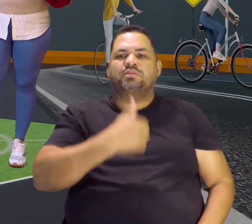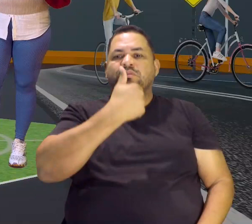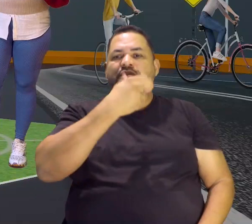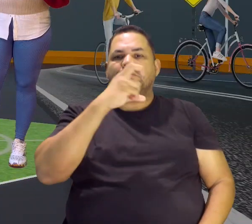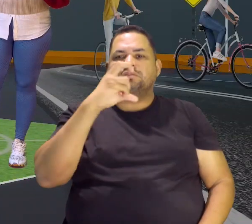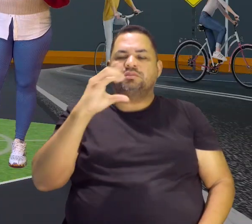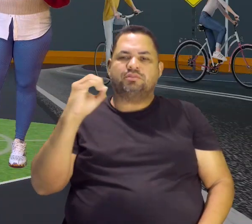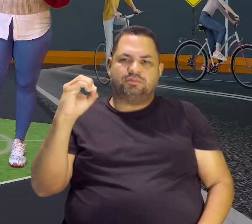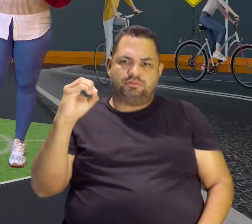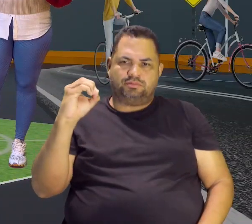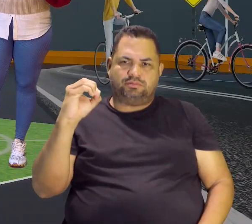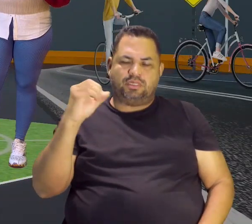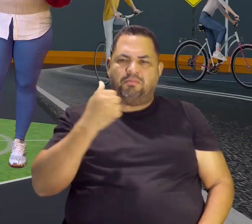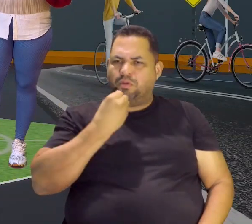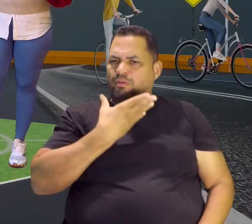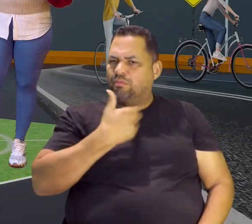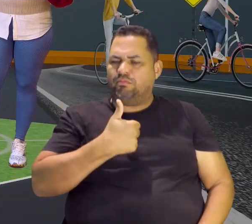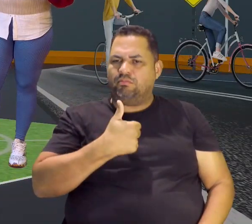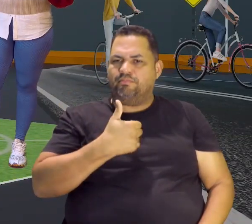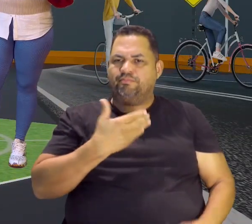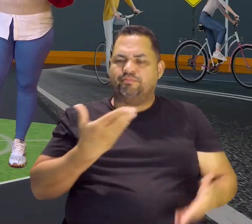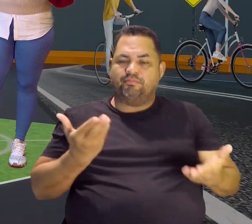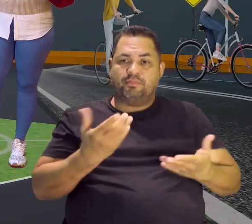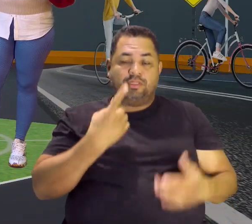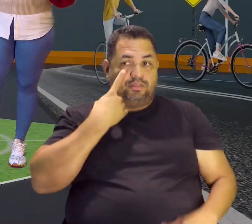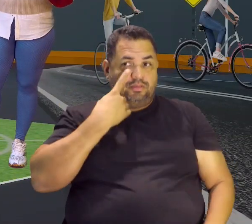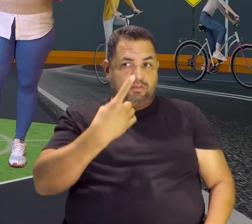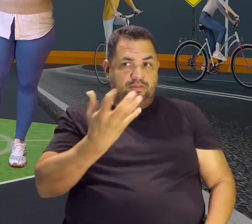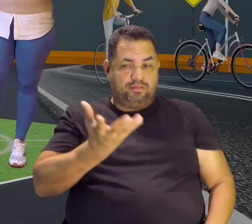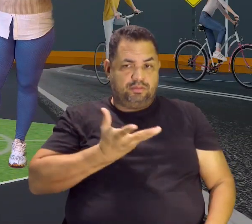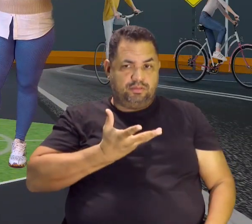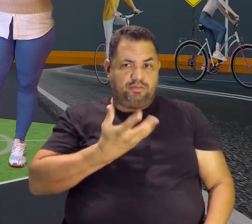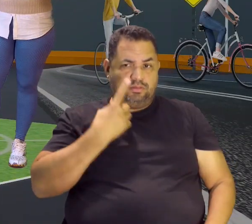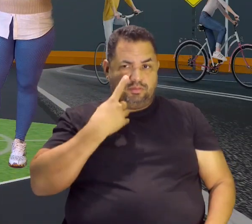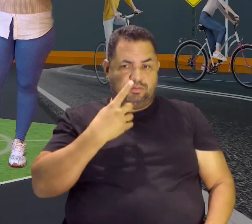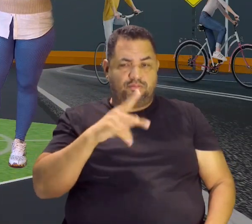150. Beleza. E aí, eu quero que tu observe